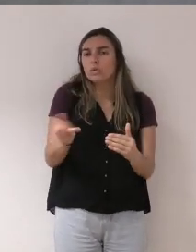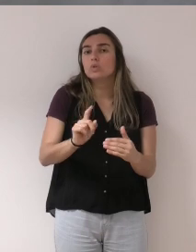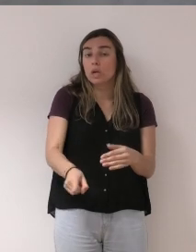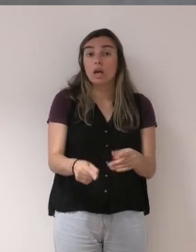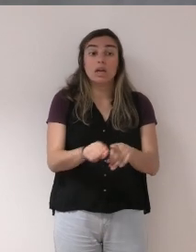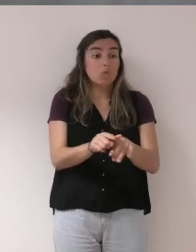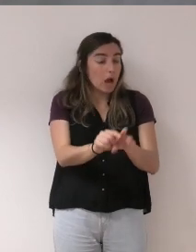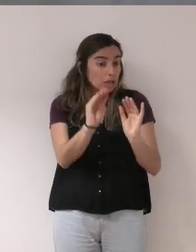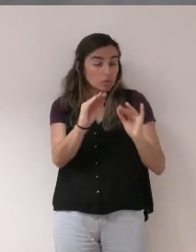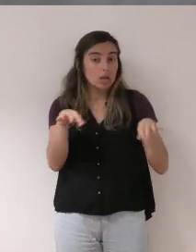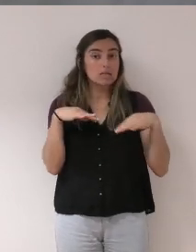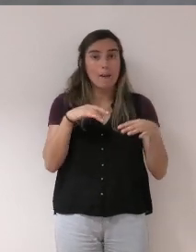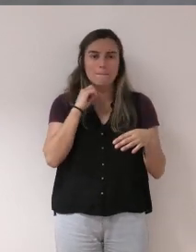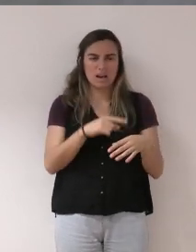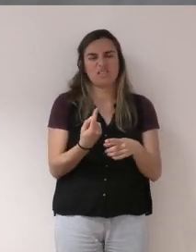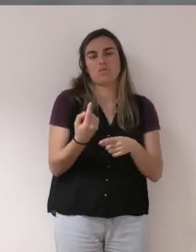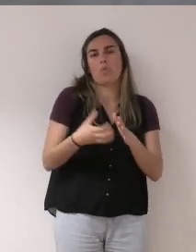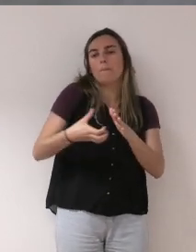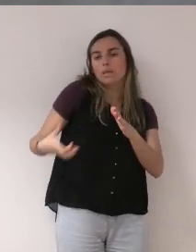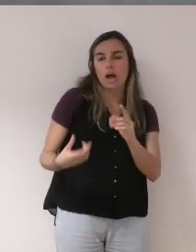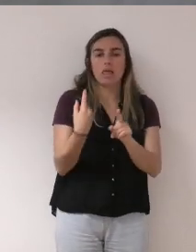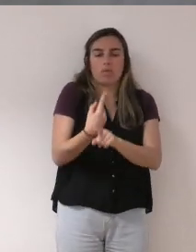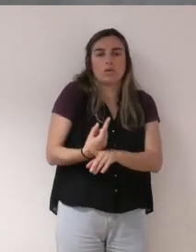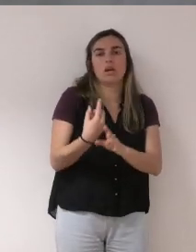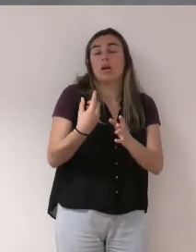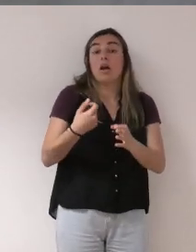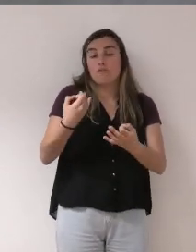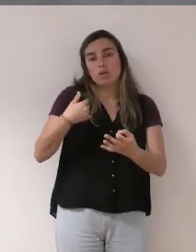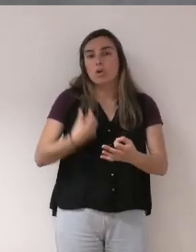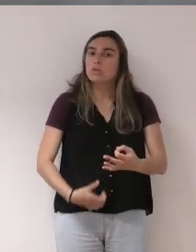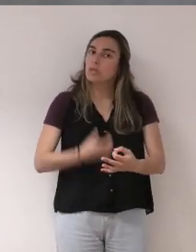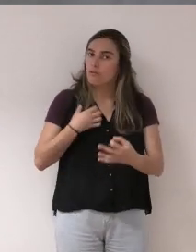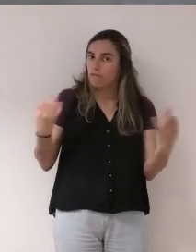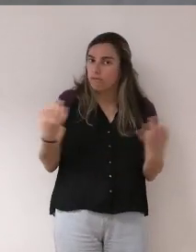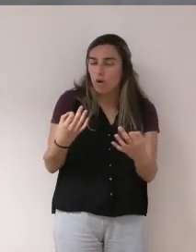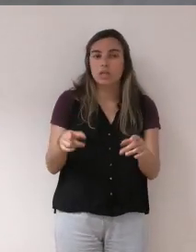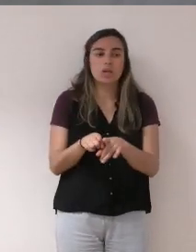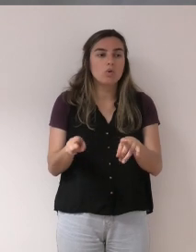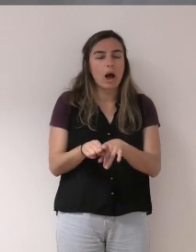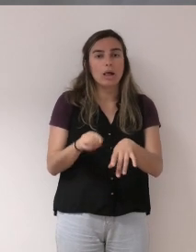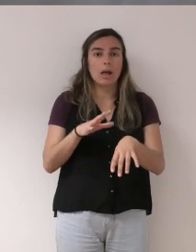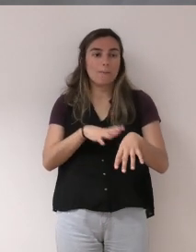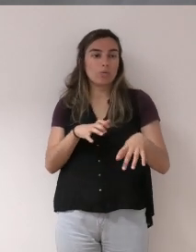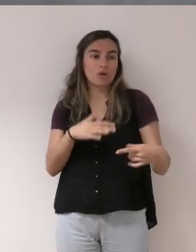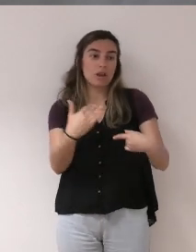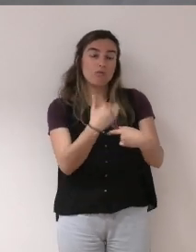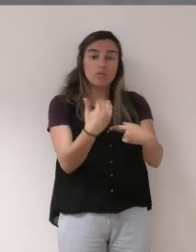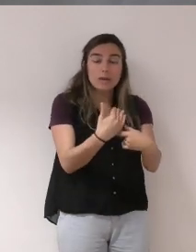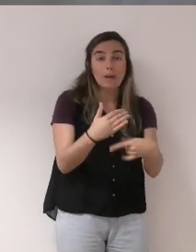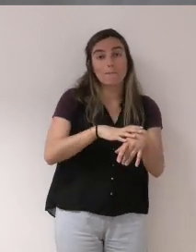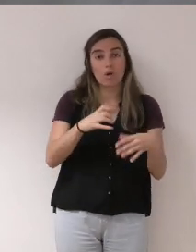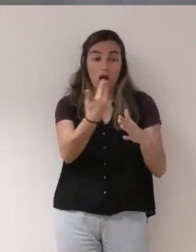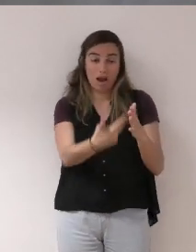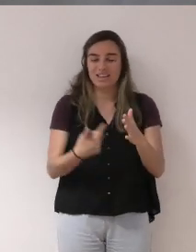os ensaios me parecem demasiado duros, demasiado, no meu caso, demasiado faculdade de belas artes,